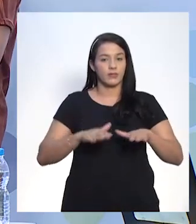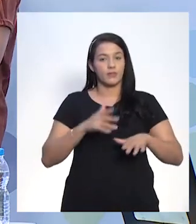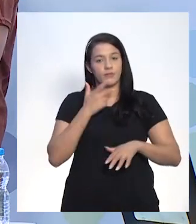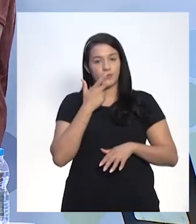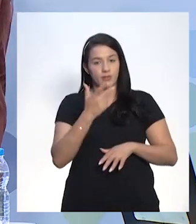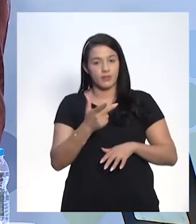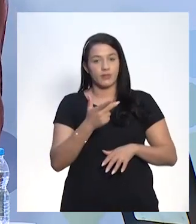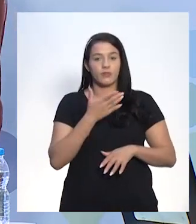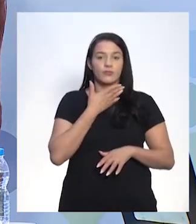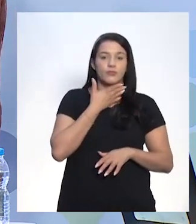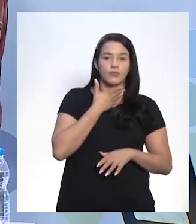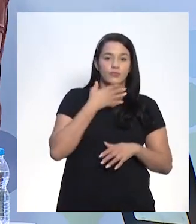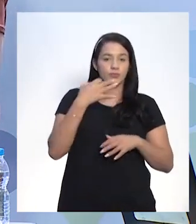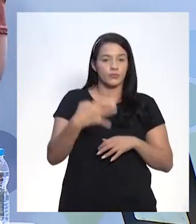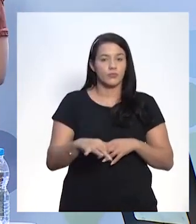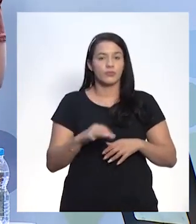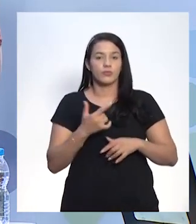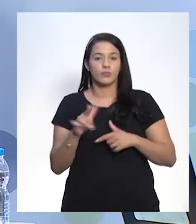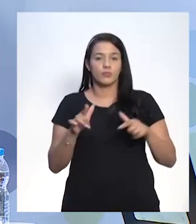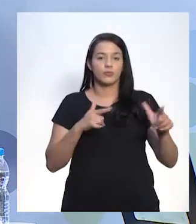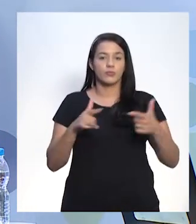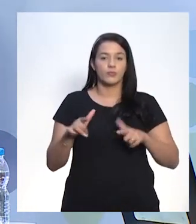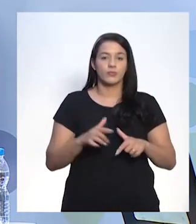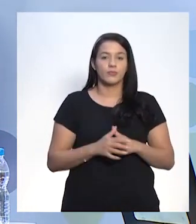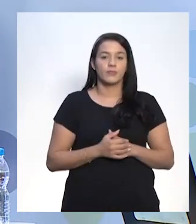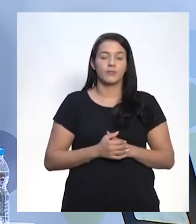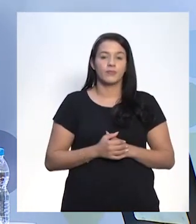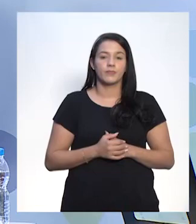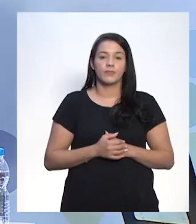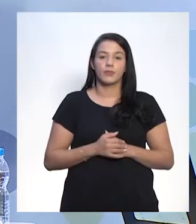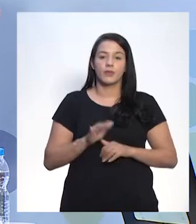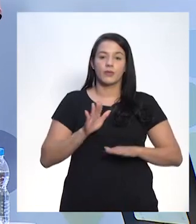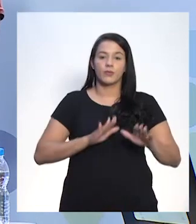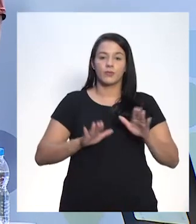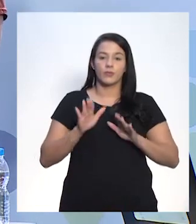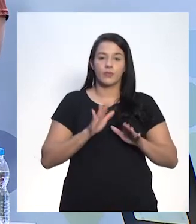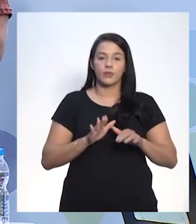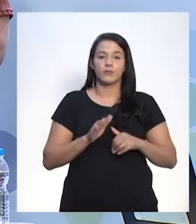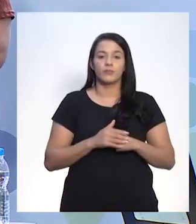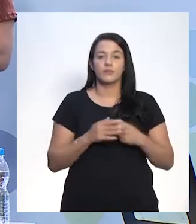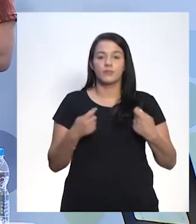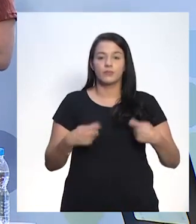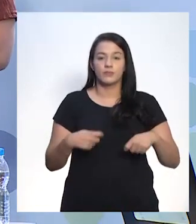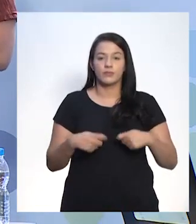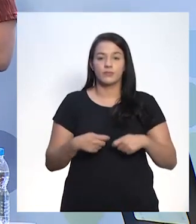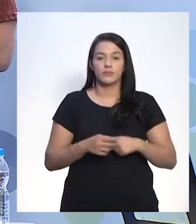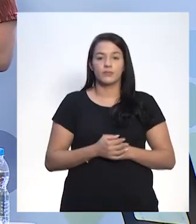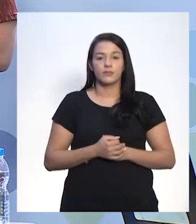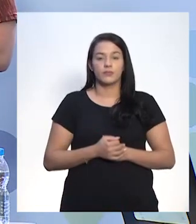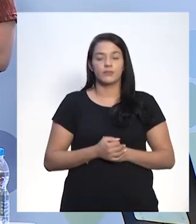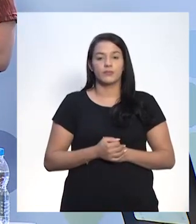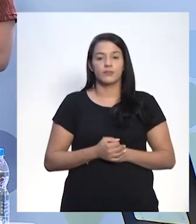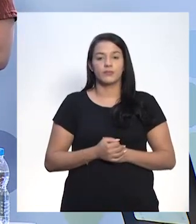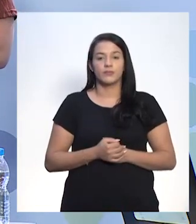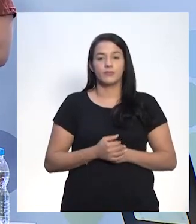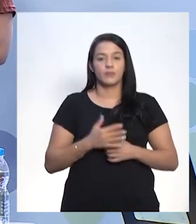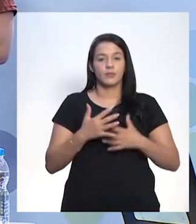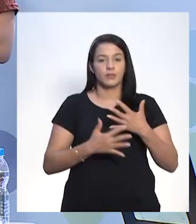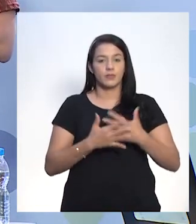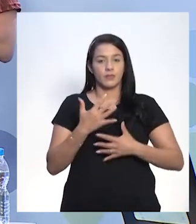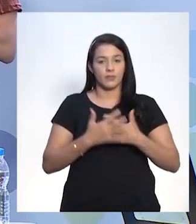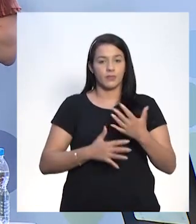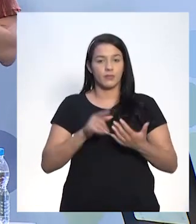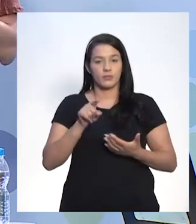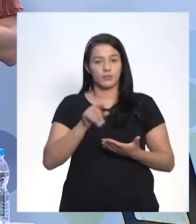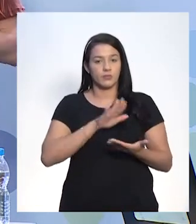alguma pronúncia em algum lugar ou outro, mas e tomar cuidado para não também atrapalhar a sua